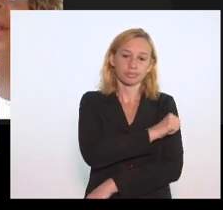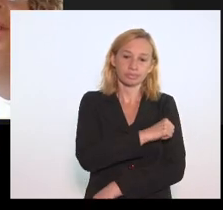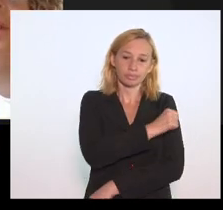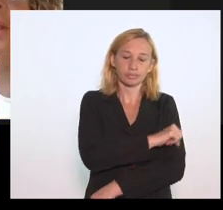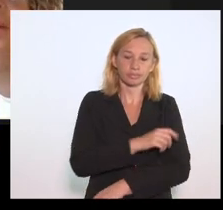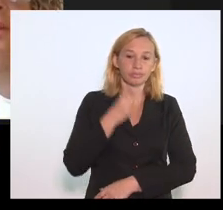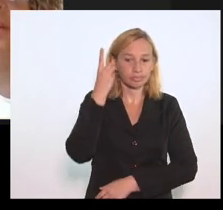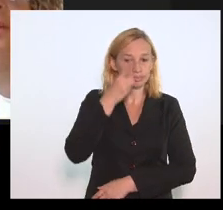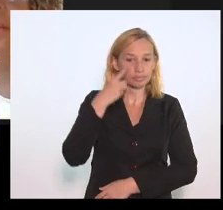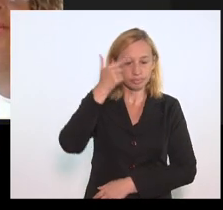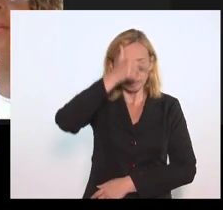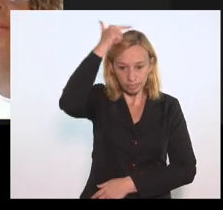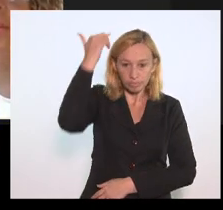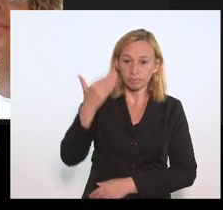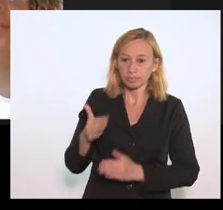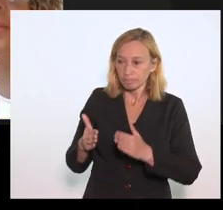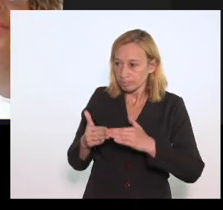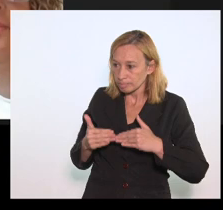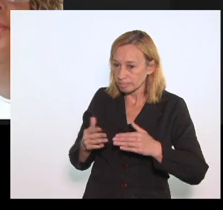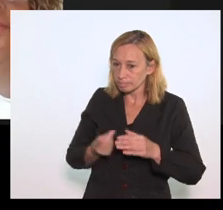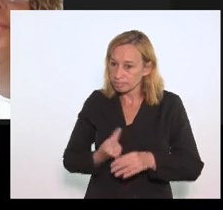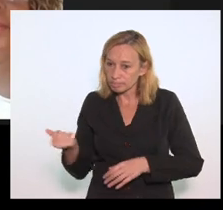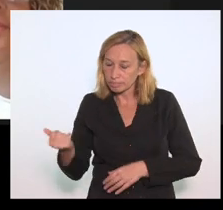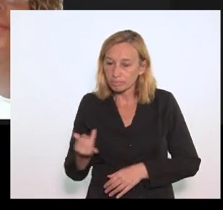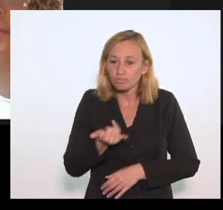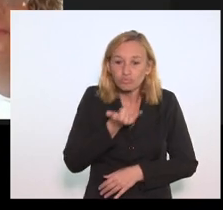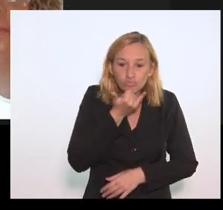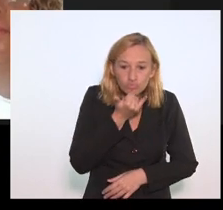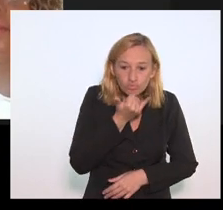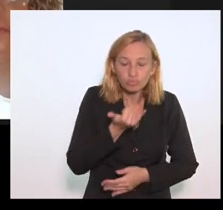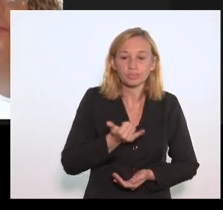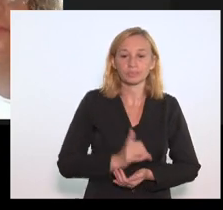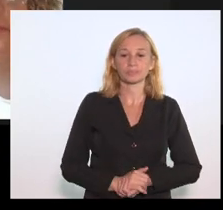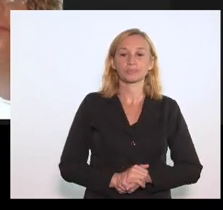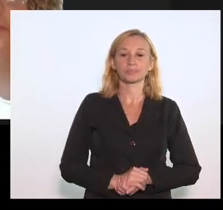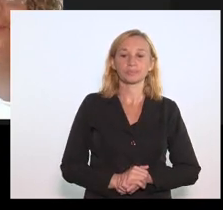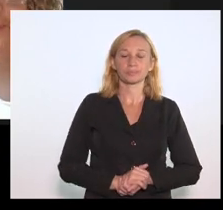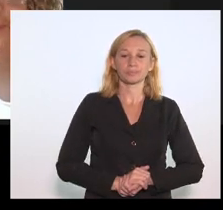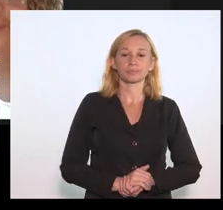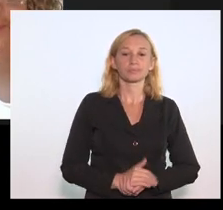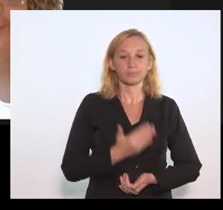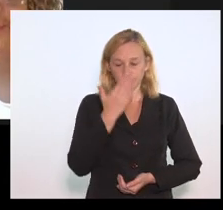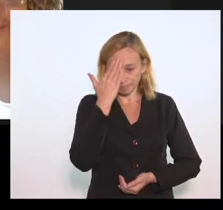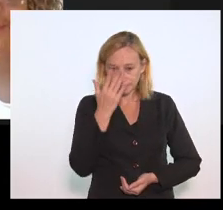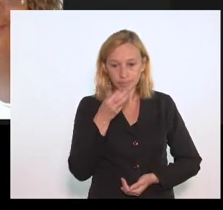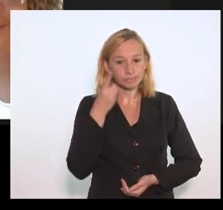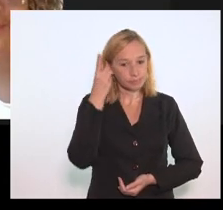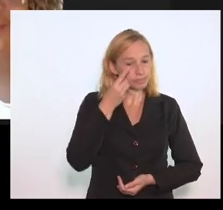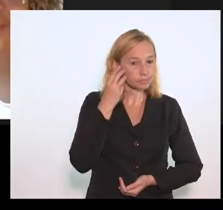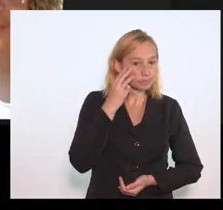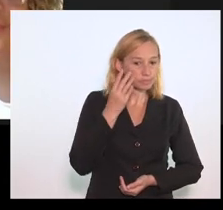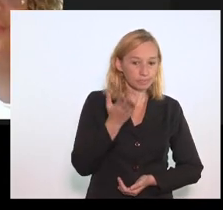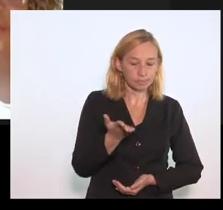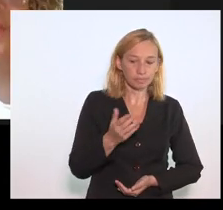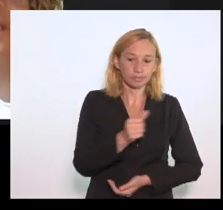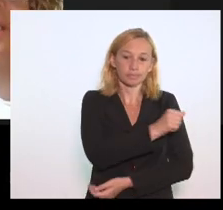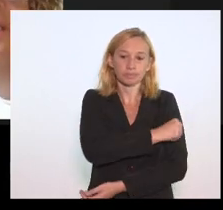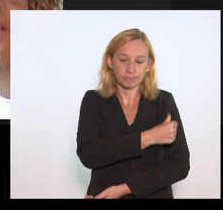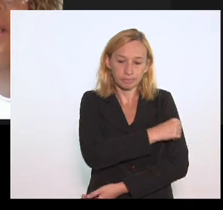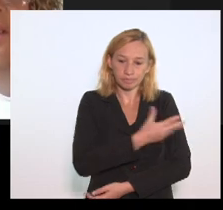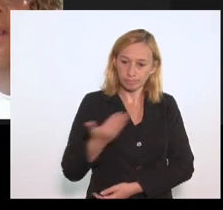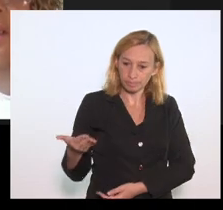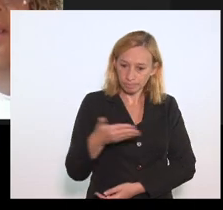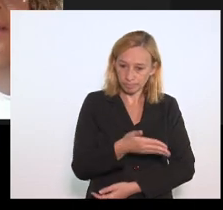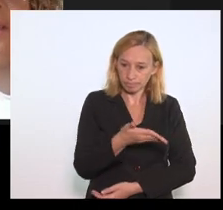Luiz Paulo, eu só peço licença para me retirar, viu? Desculpe, Rejane. Com licença, pessoal. Obrigado, deputado Valdeck. Enfermeira Rejane, por favor.